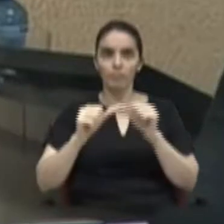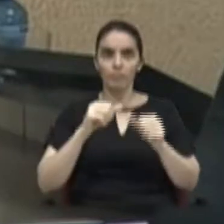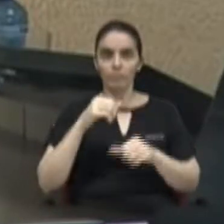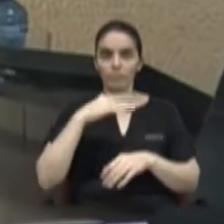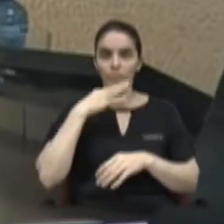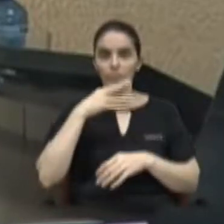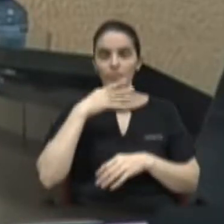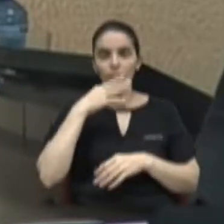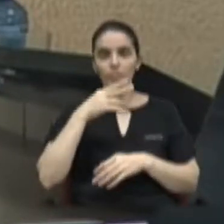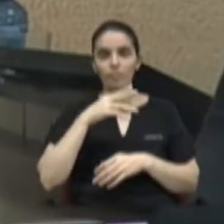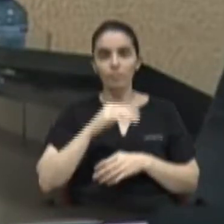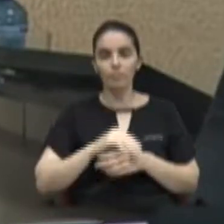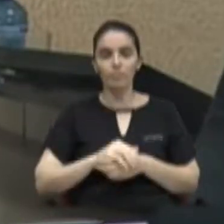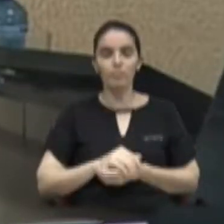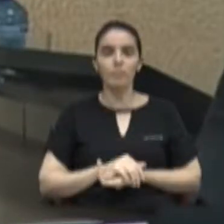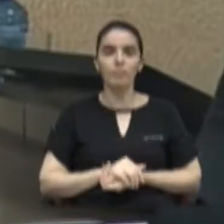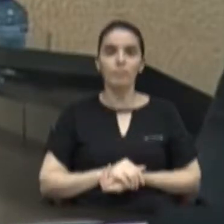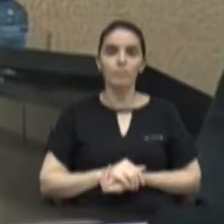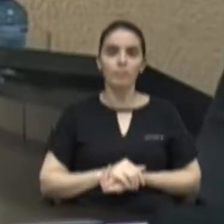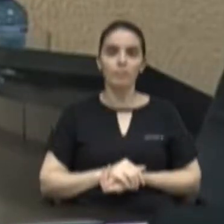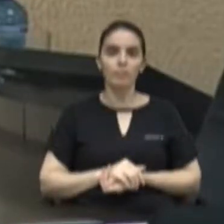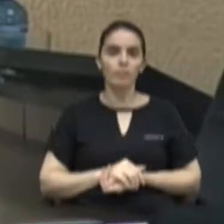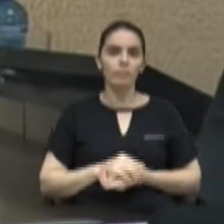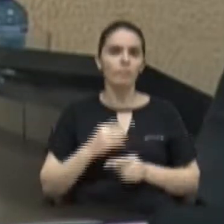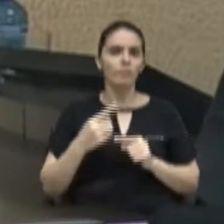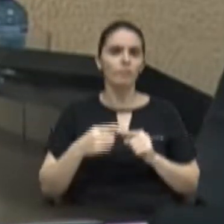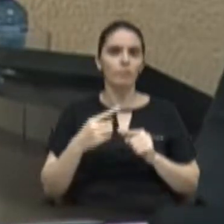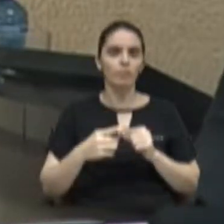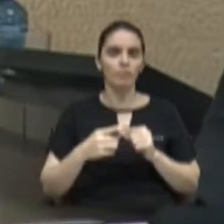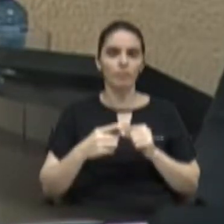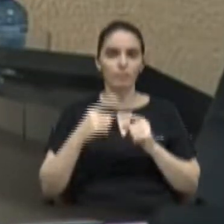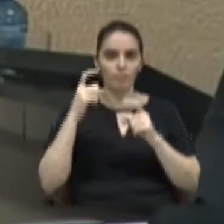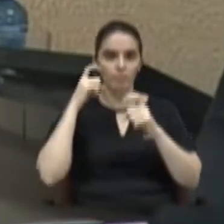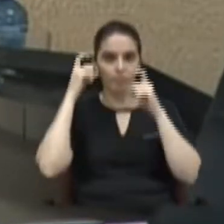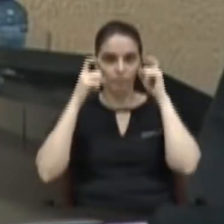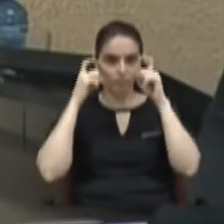quê que está preocupado com o impacto na BRK.